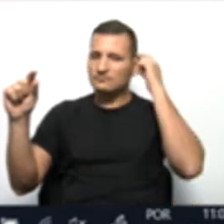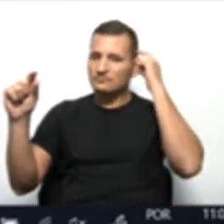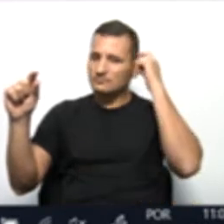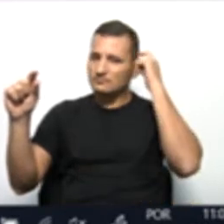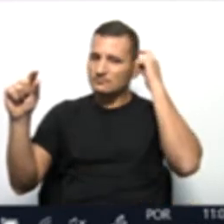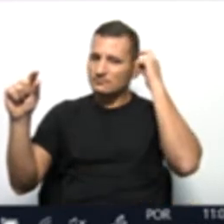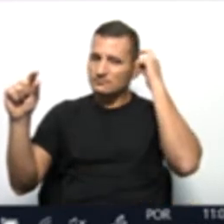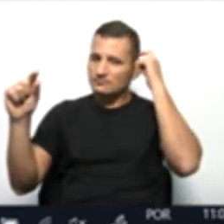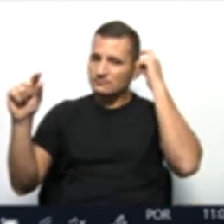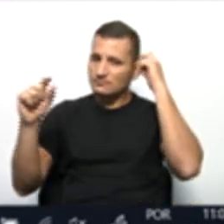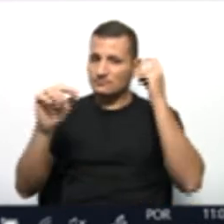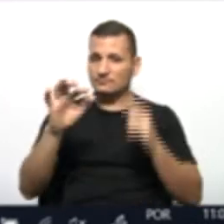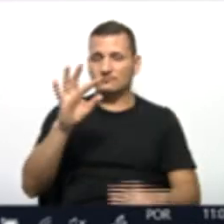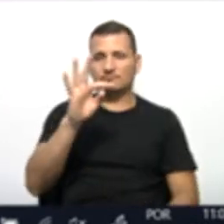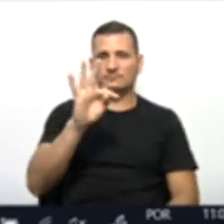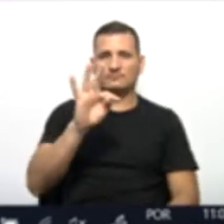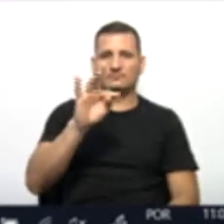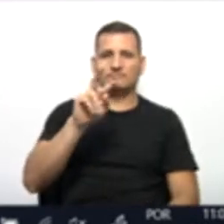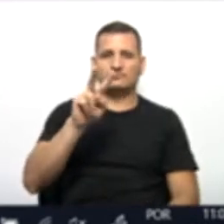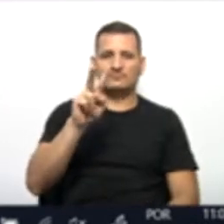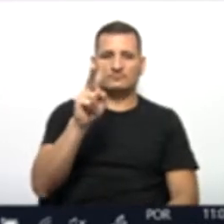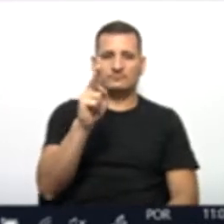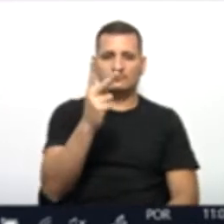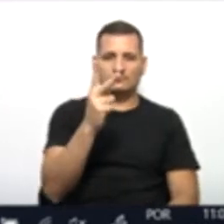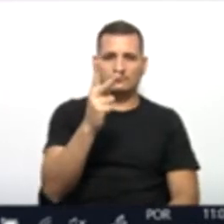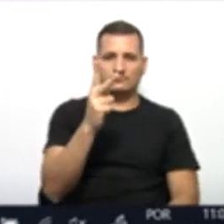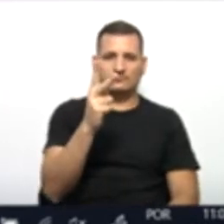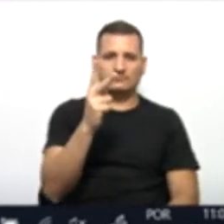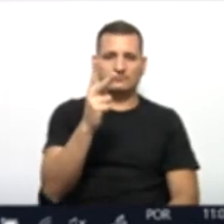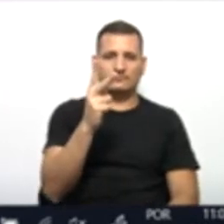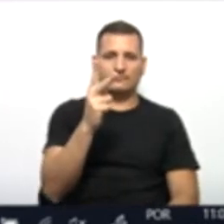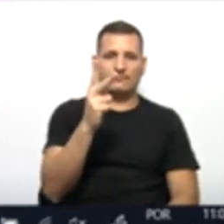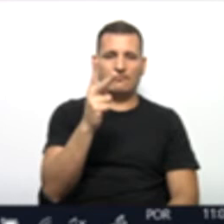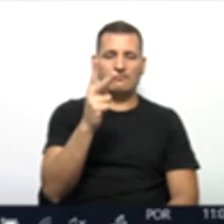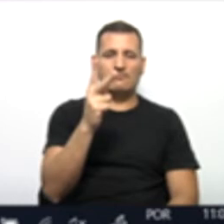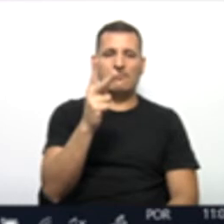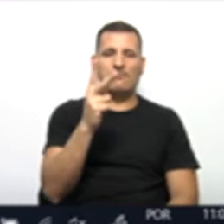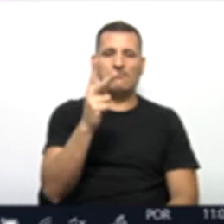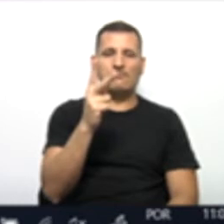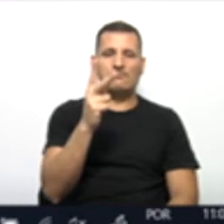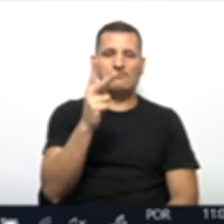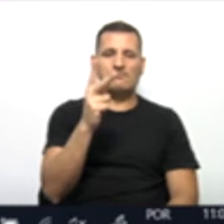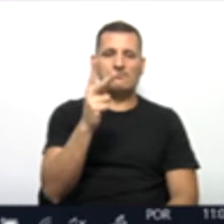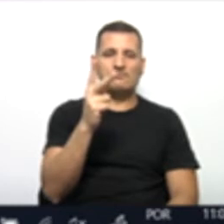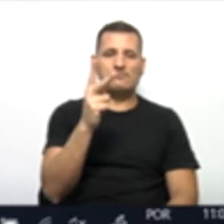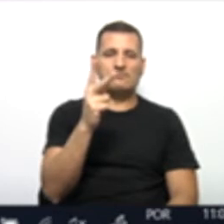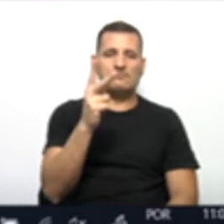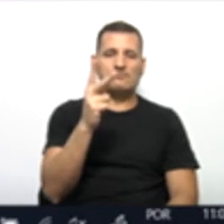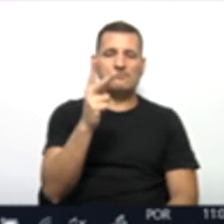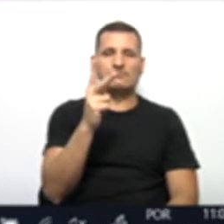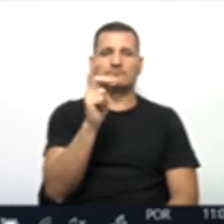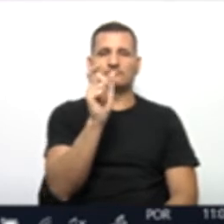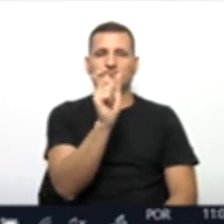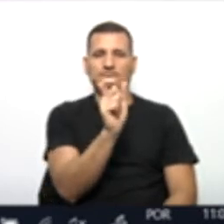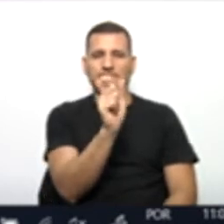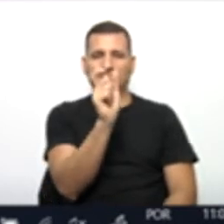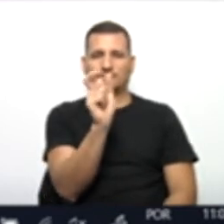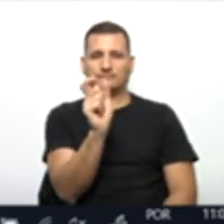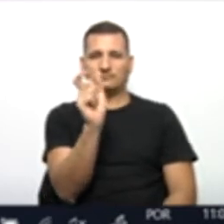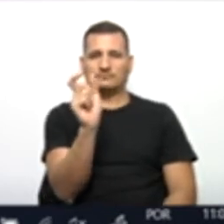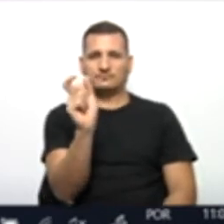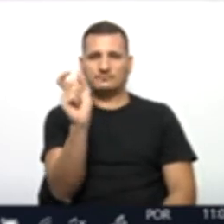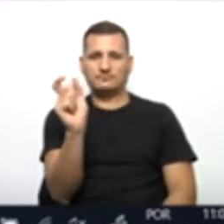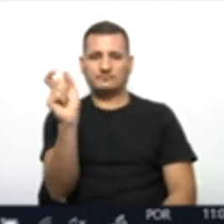e esse th o th ele deixa o texto das células centralizar aduz e